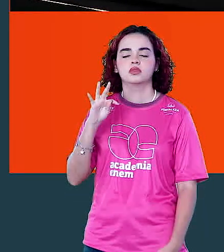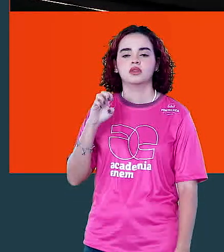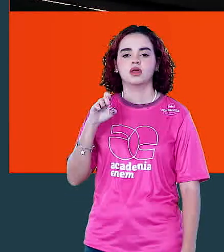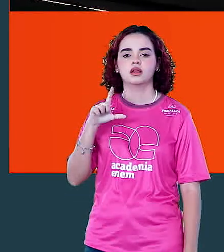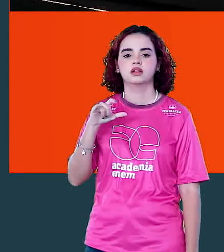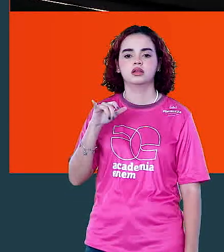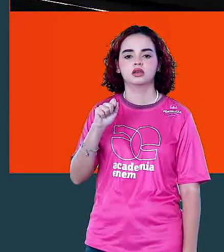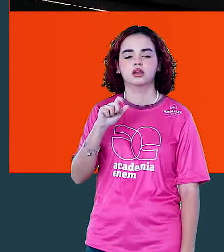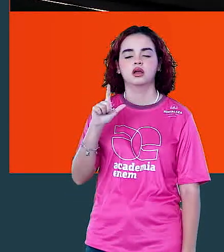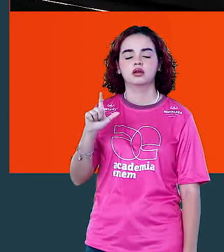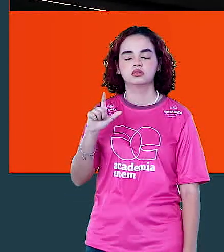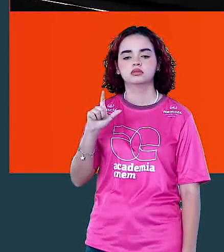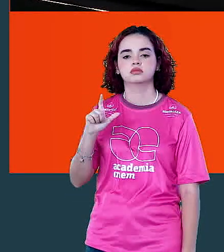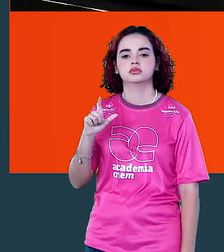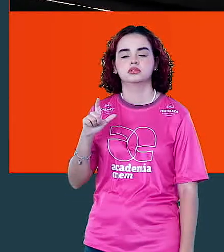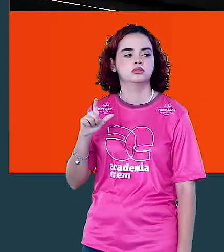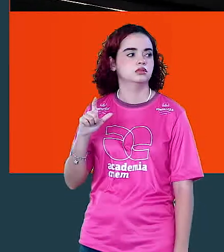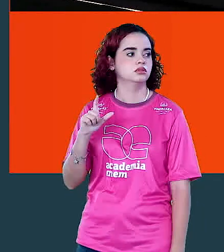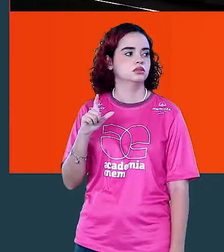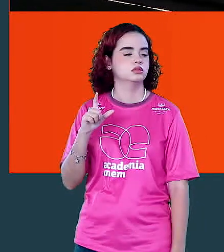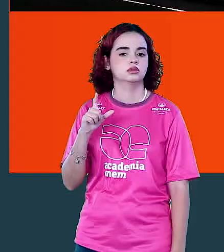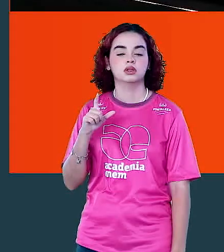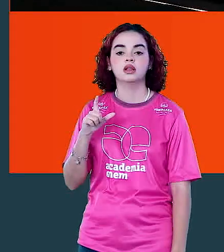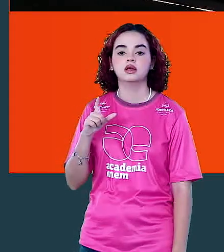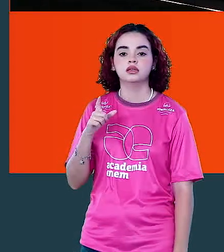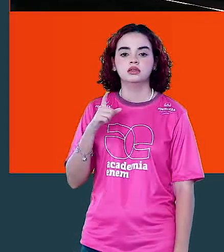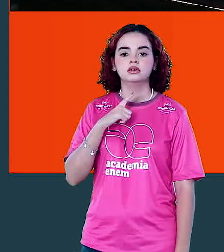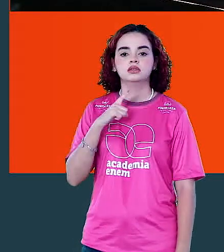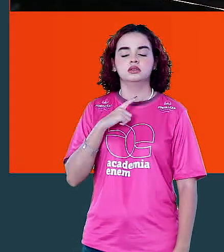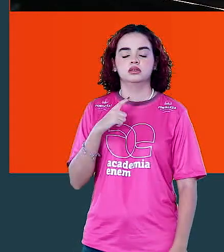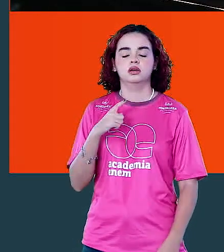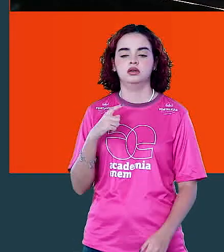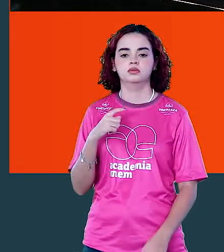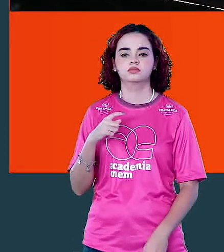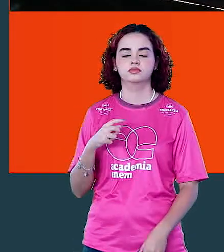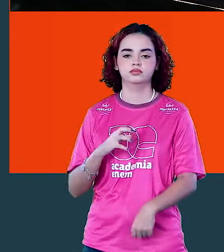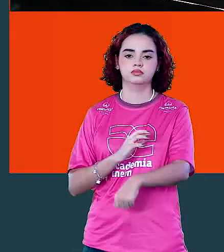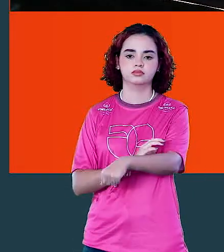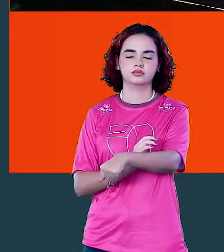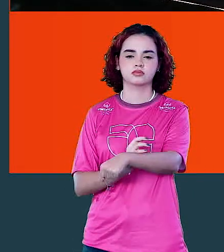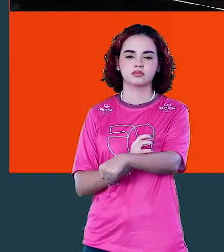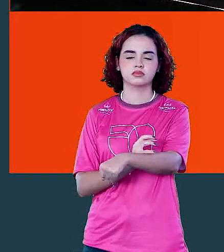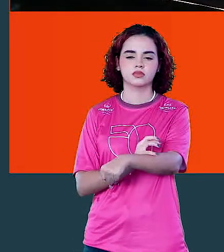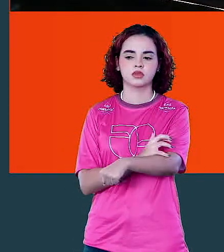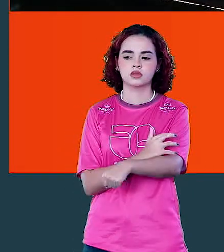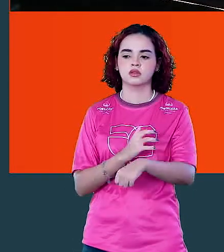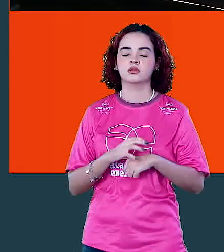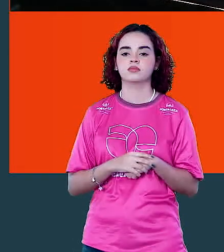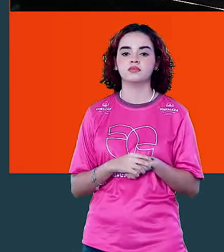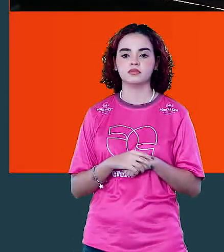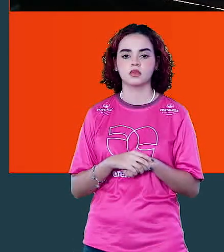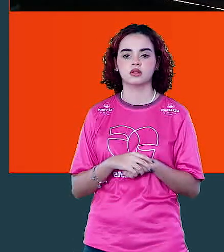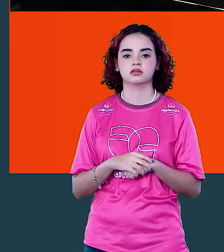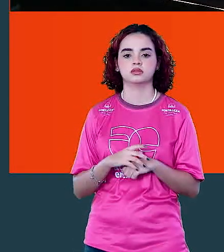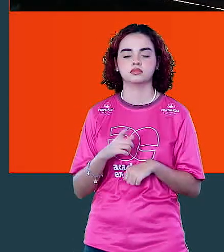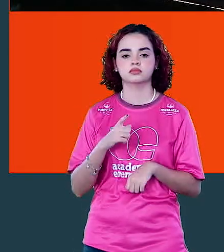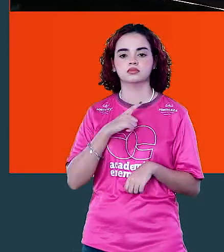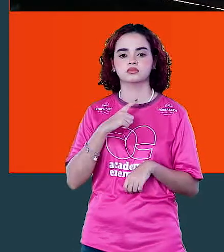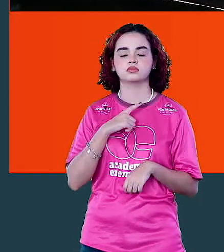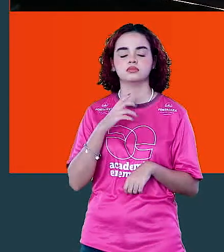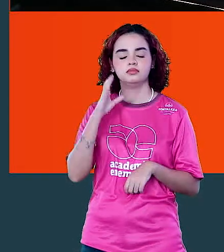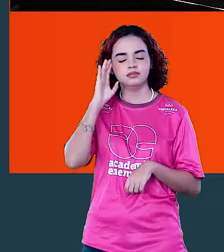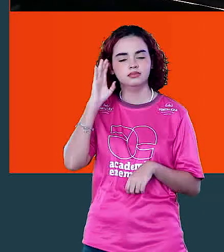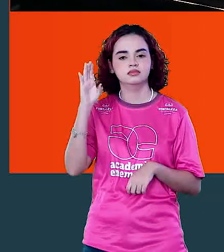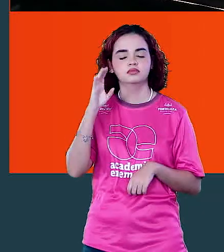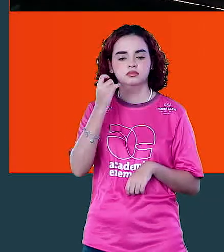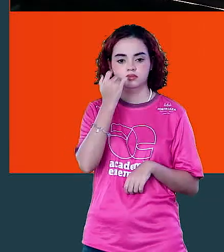Tem partes no epitélio da gente que tem gordura, que tem compostos apolares, mas ele falou o quê? Preferencialmente, né? Olha a letra